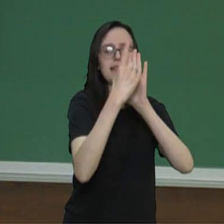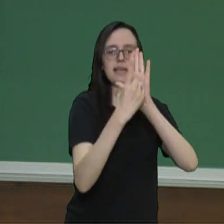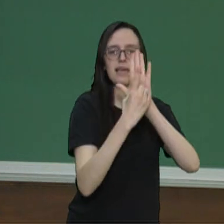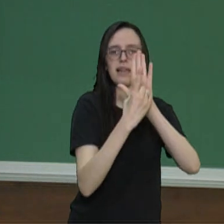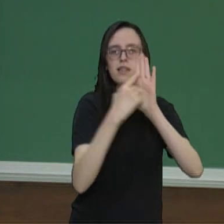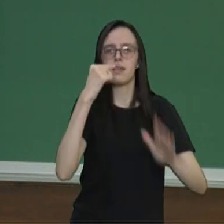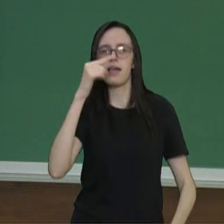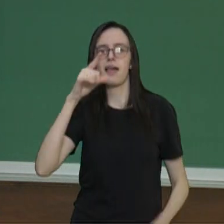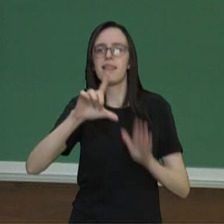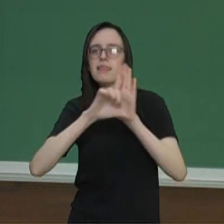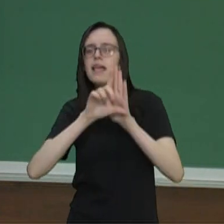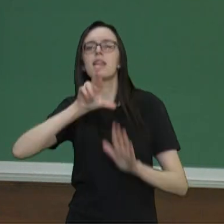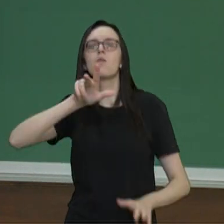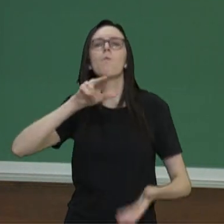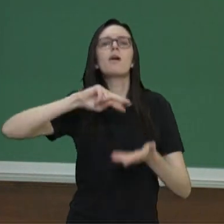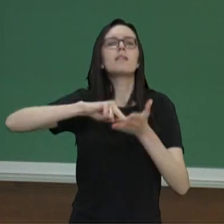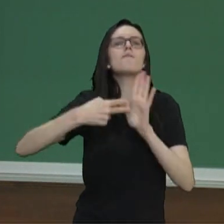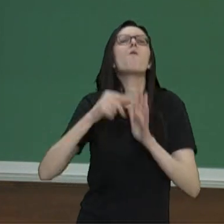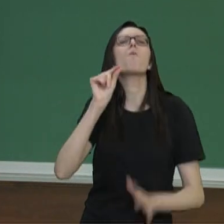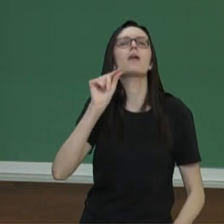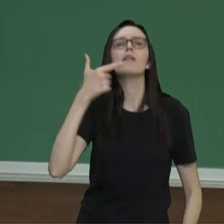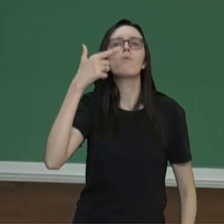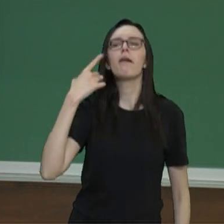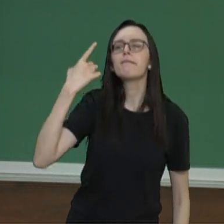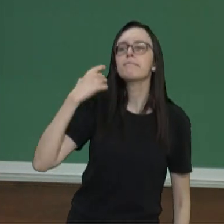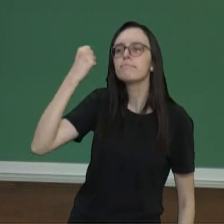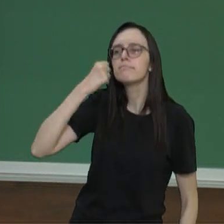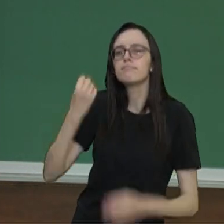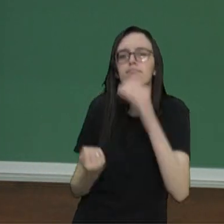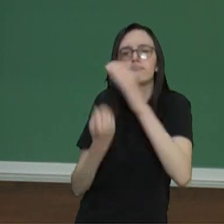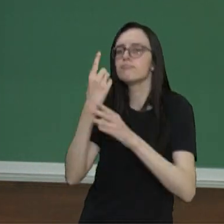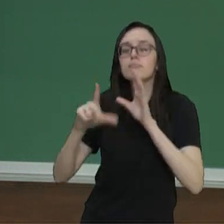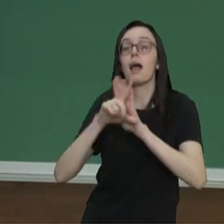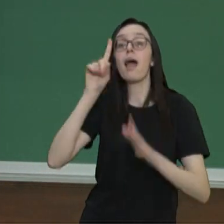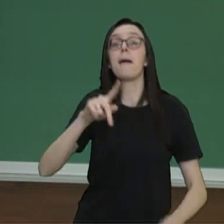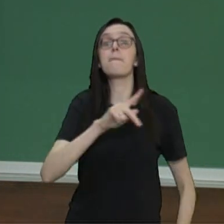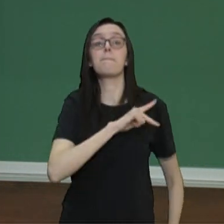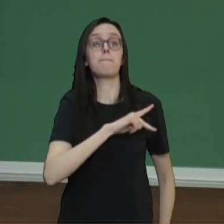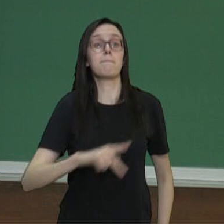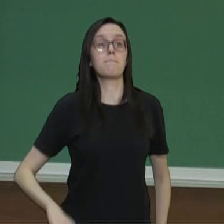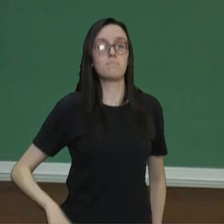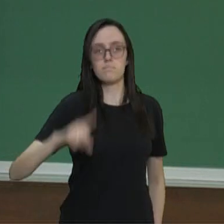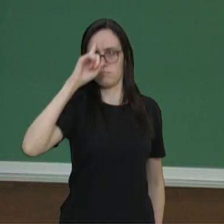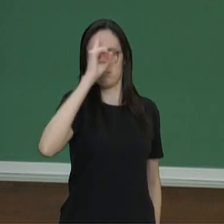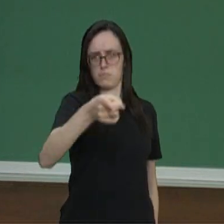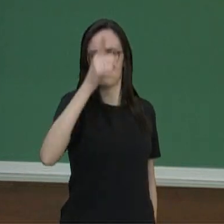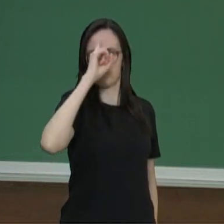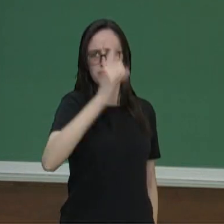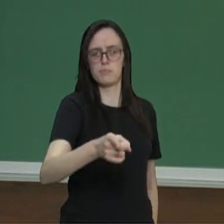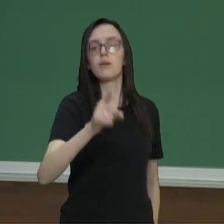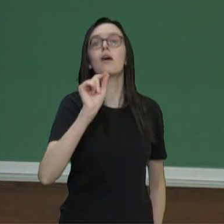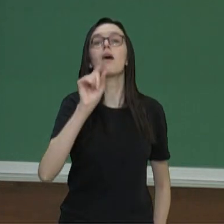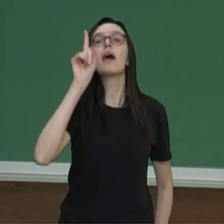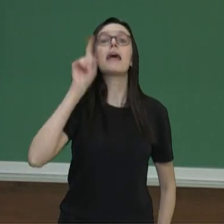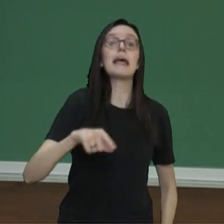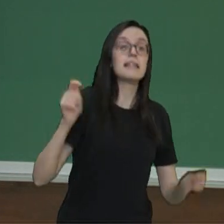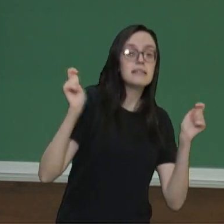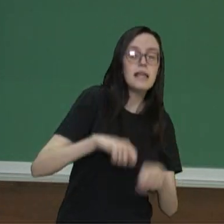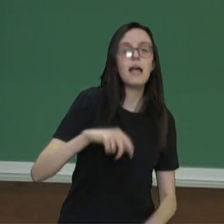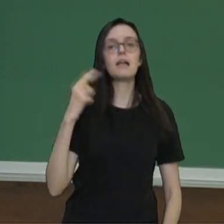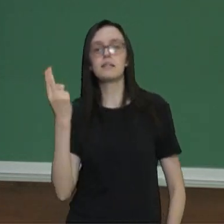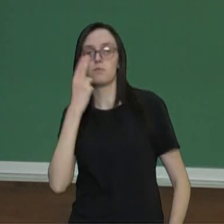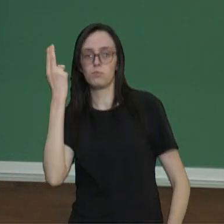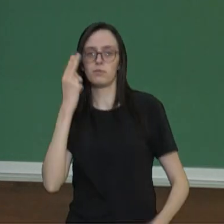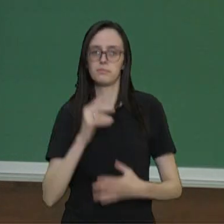Decretos-lei. Não tem mais deputados e senadores criando lei. Agora é o presidente que decretava o que valia e o que não valia.